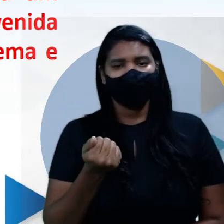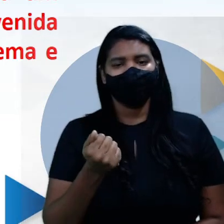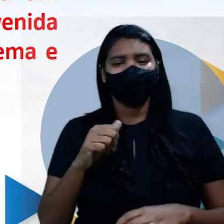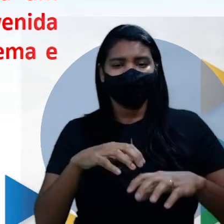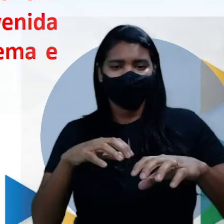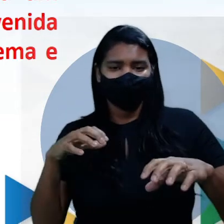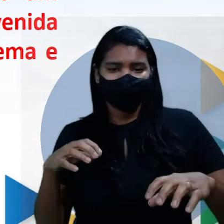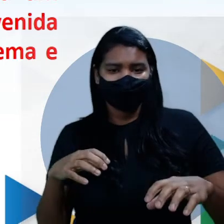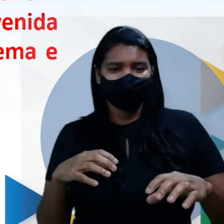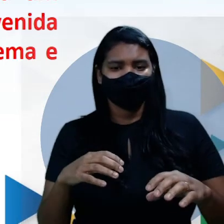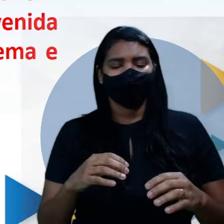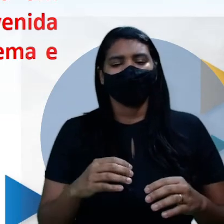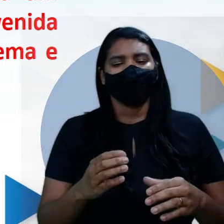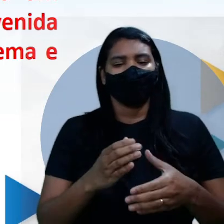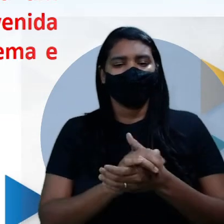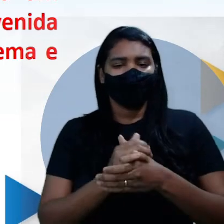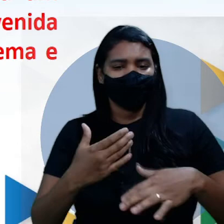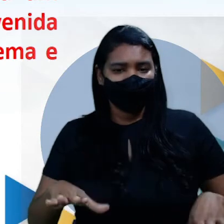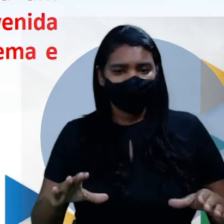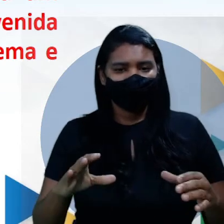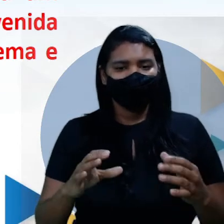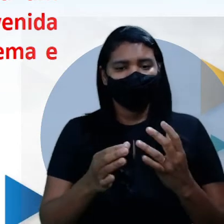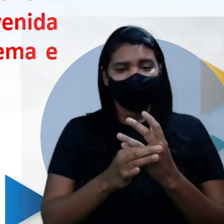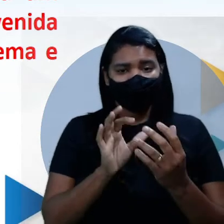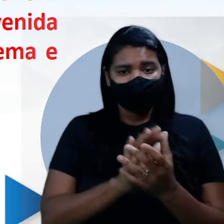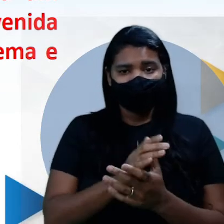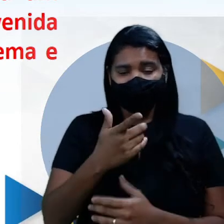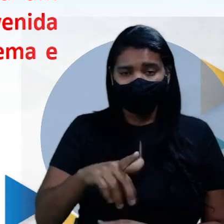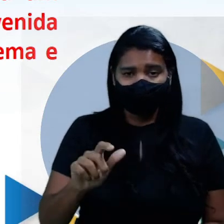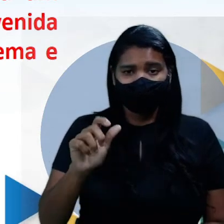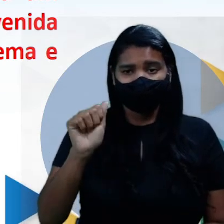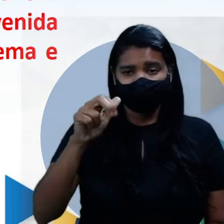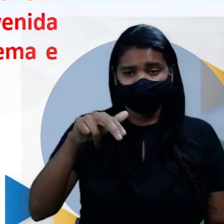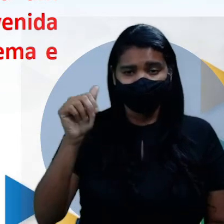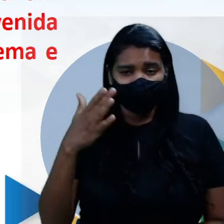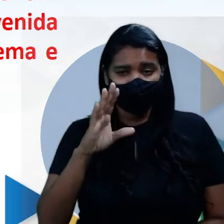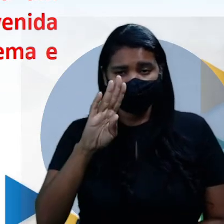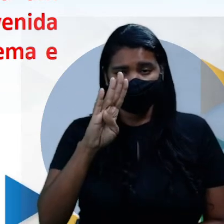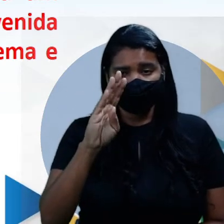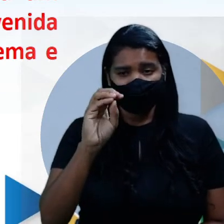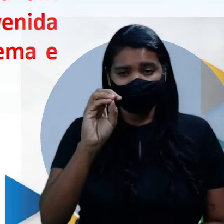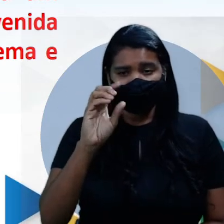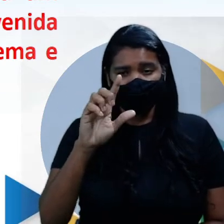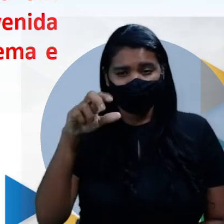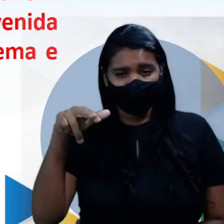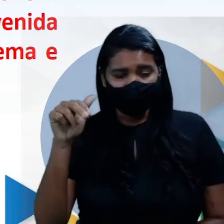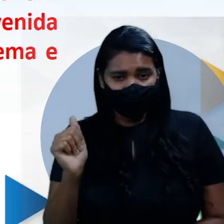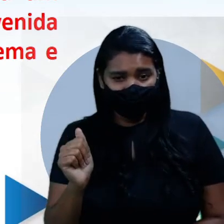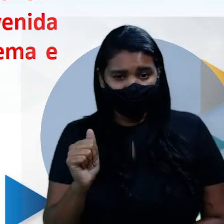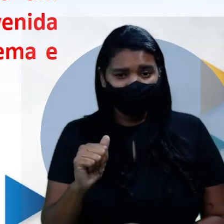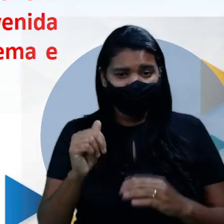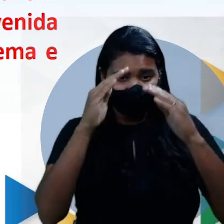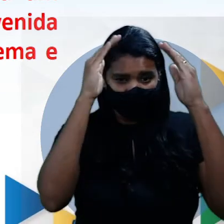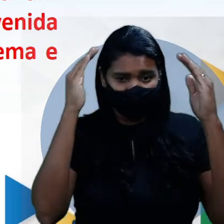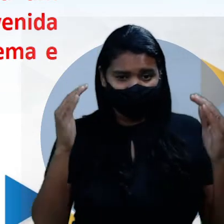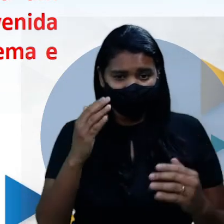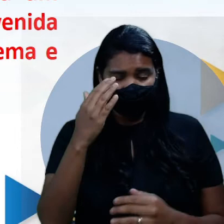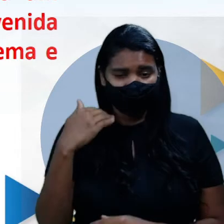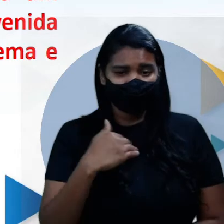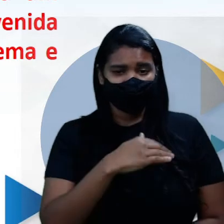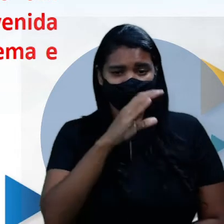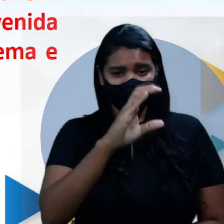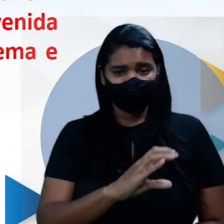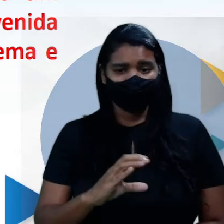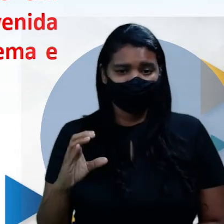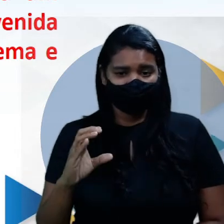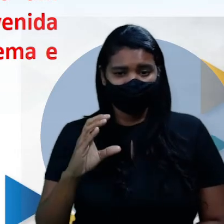Catarina e casou-se com Ana Bolena, né? E ele criou uma nova religião que foi a religião anglicana. E a gente tinha uma capela aqui em Pernambuco,